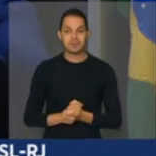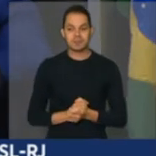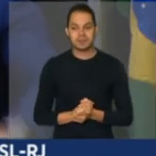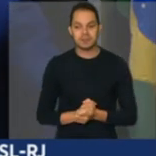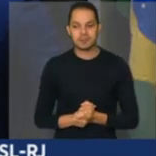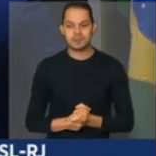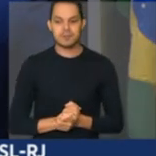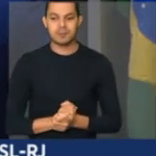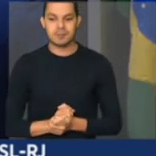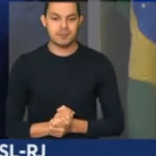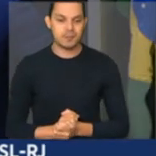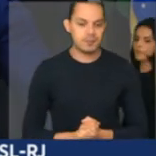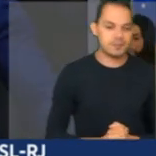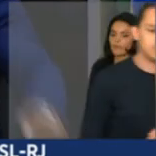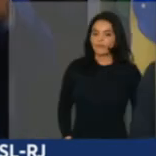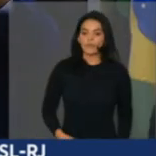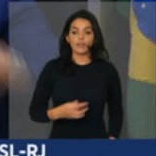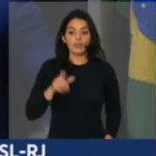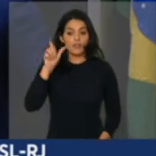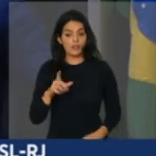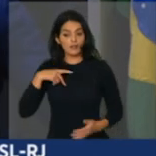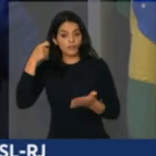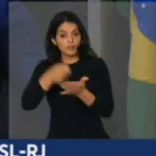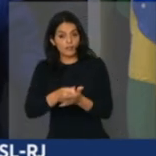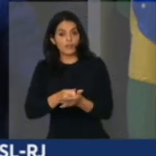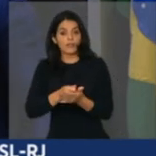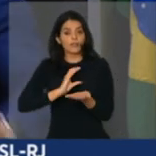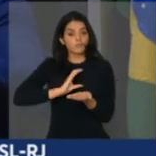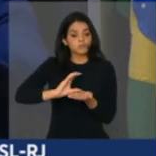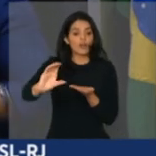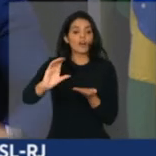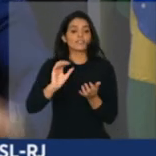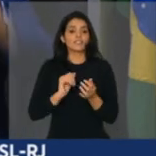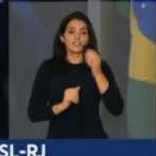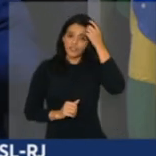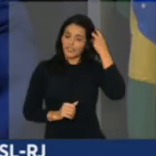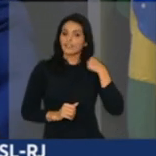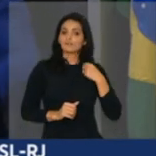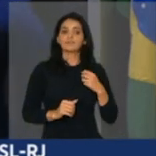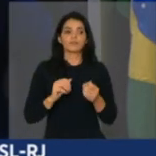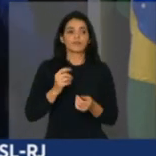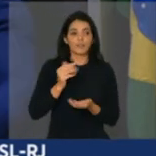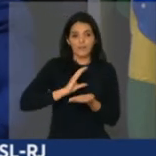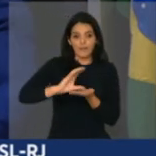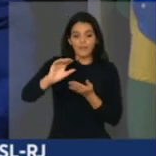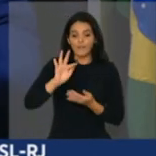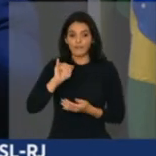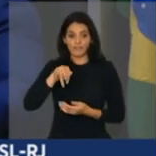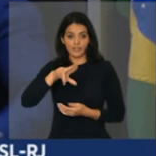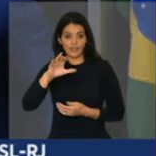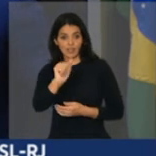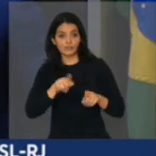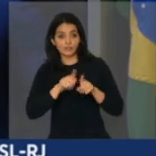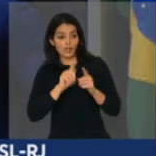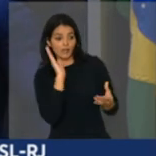pago sempre reais de fiança existe aqui na Câmara dos Deputados Mason um requerimento para sustação